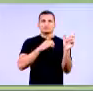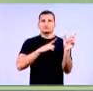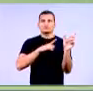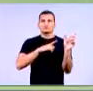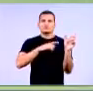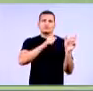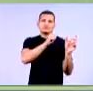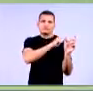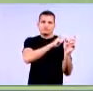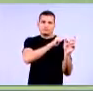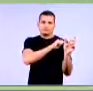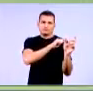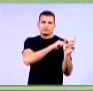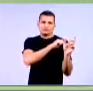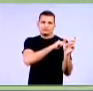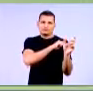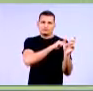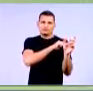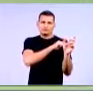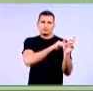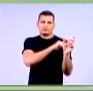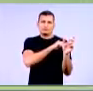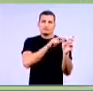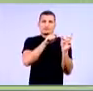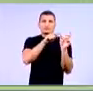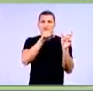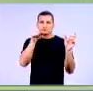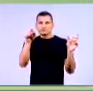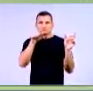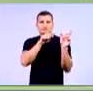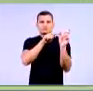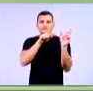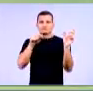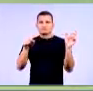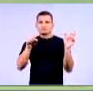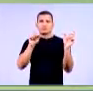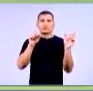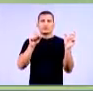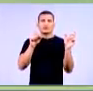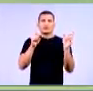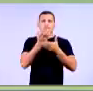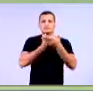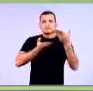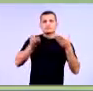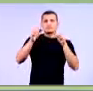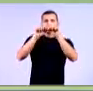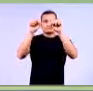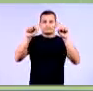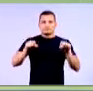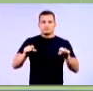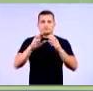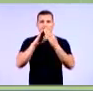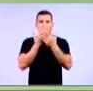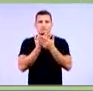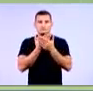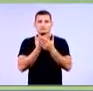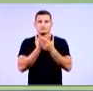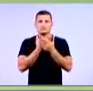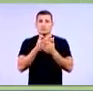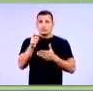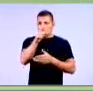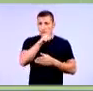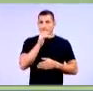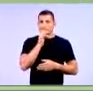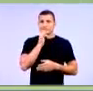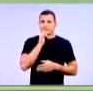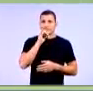professor, o nosso exemplo. E o aluno ele interage com o quê? Ele interage com o sistema escolar. Então lá no ambiente virtual, vocês